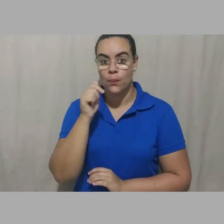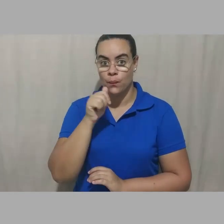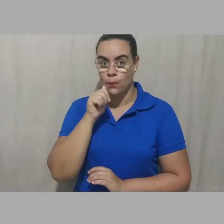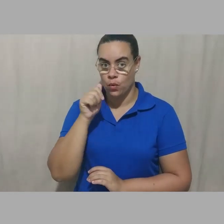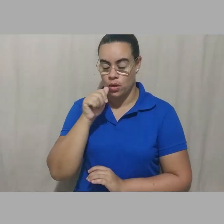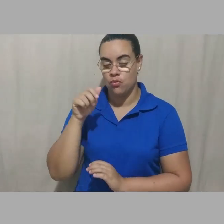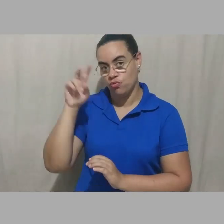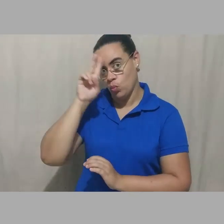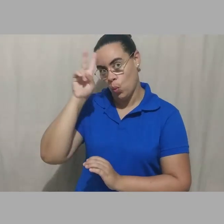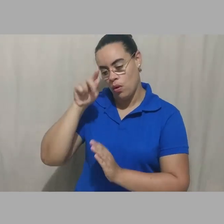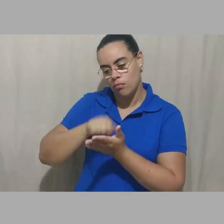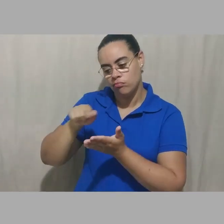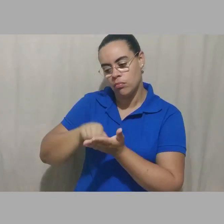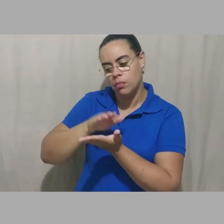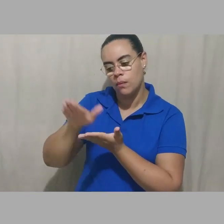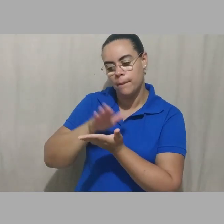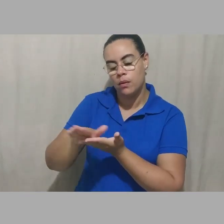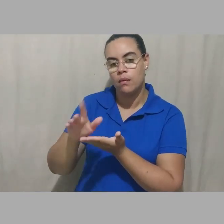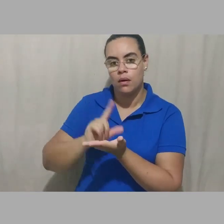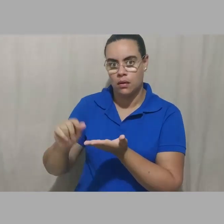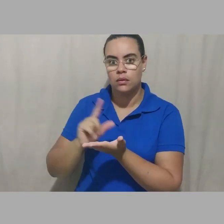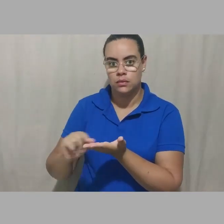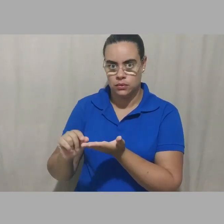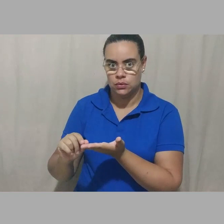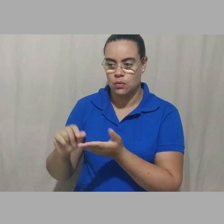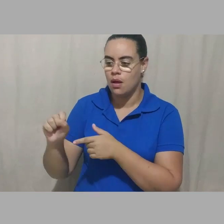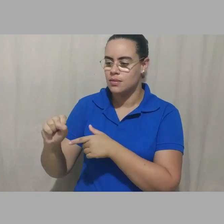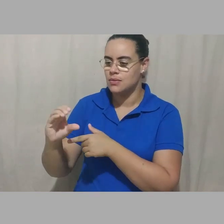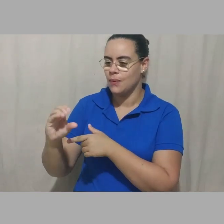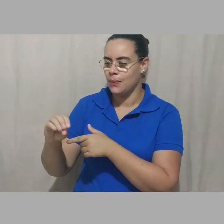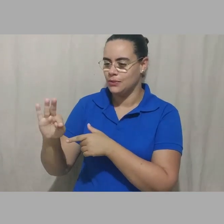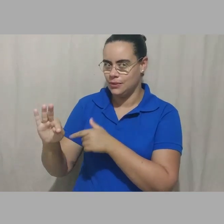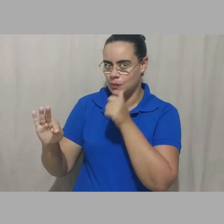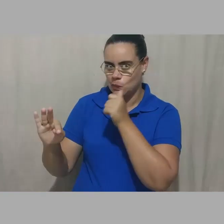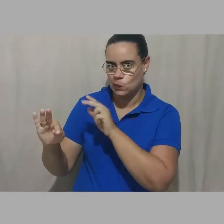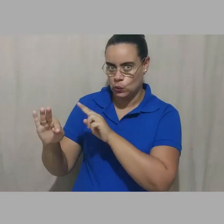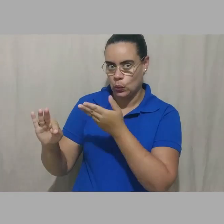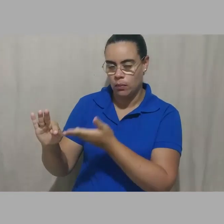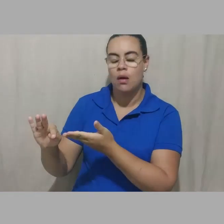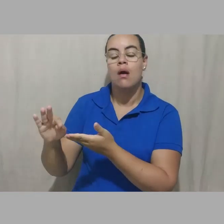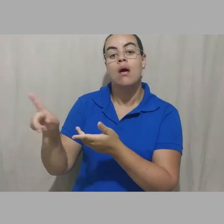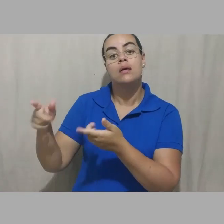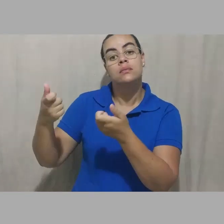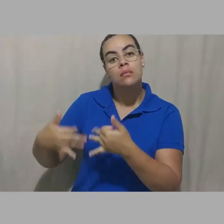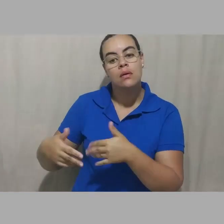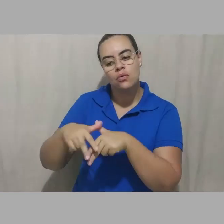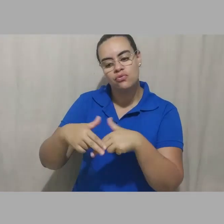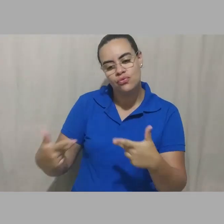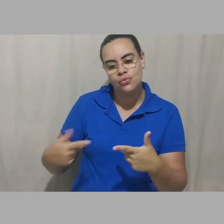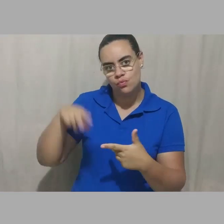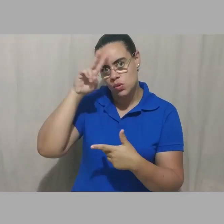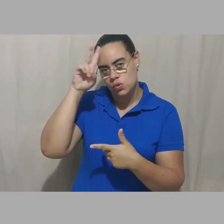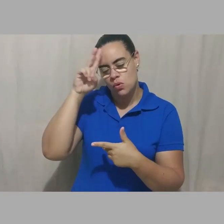1989, a historiadora Joan Scott, ela publicou um artigo no qual ela explicava que gênero